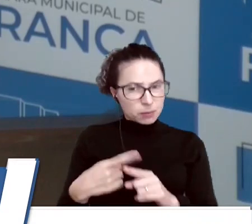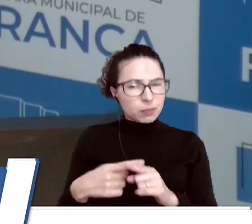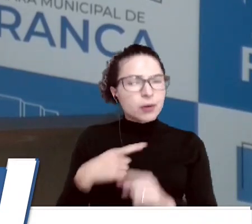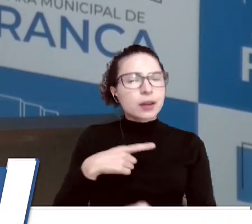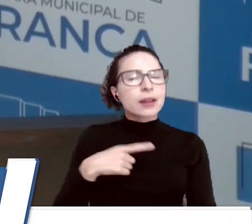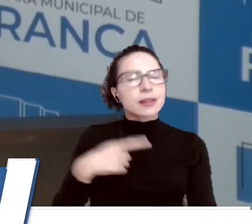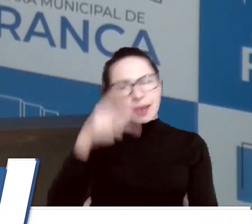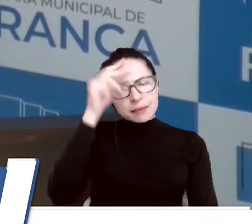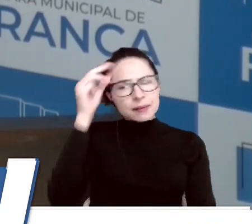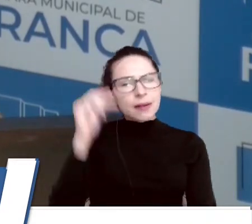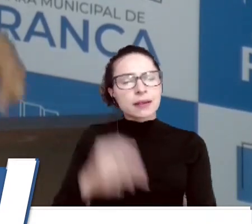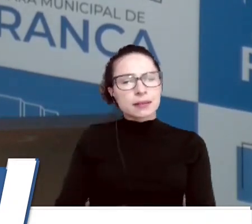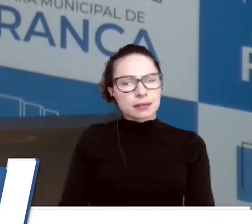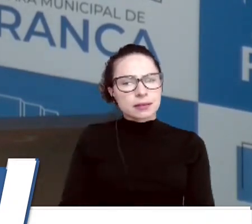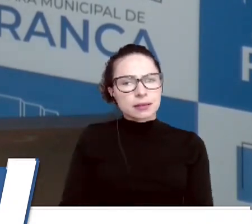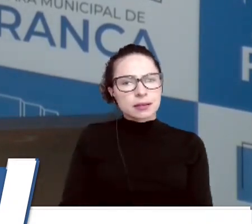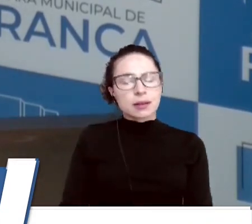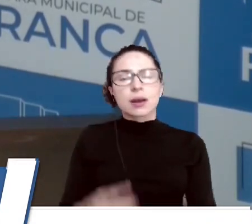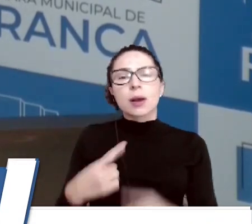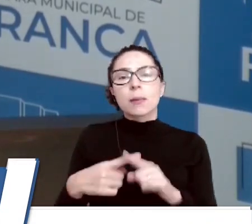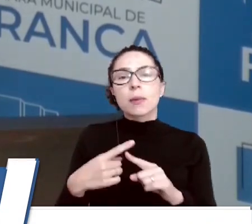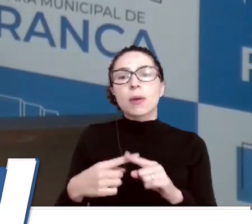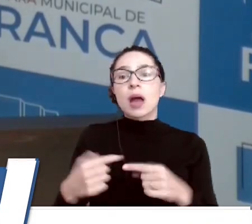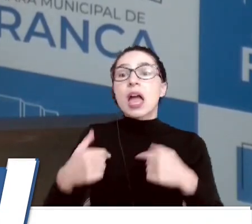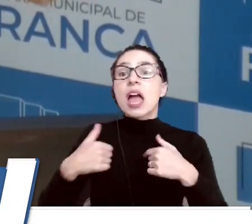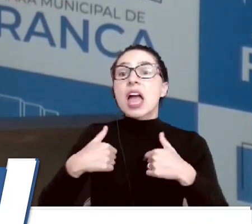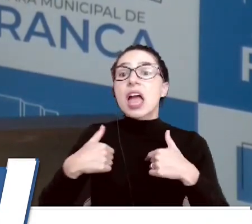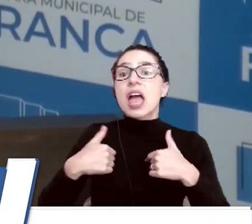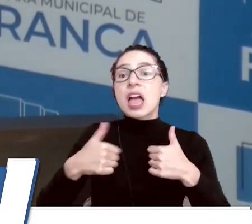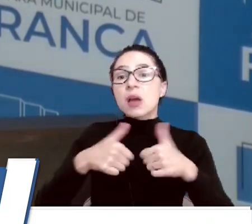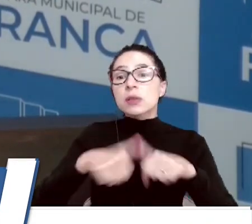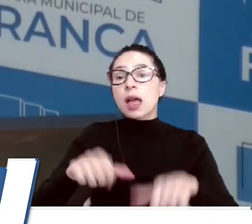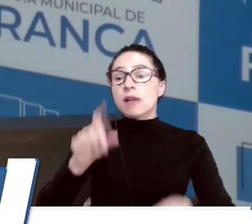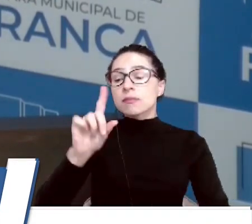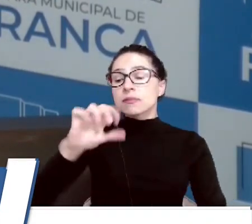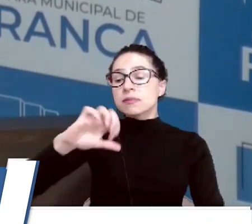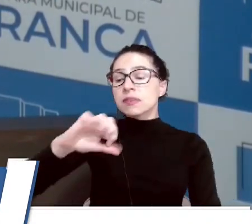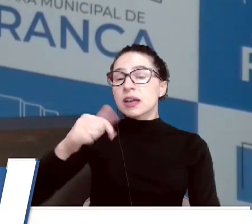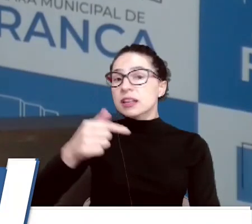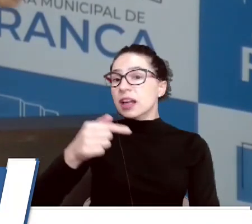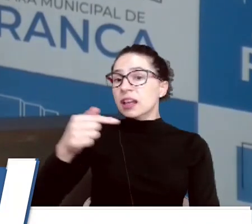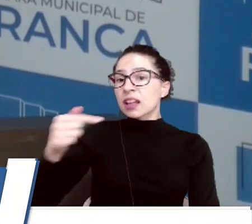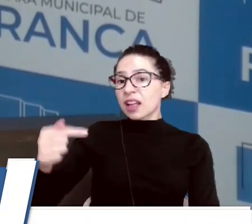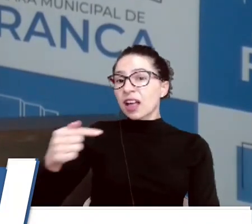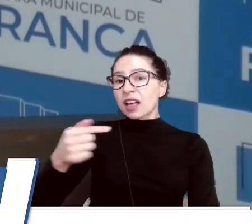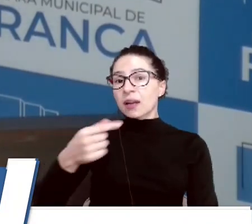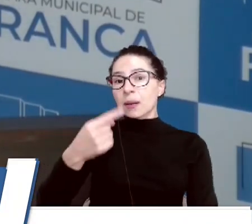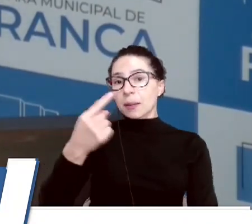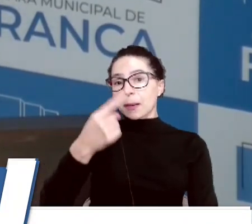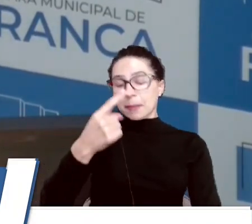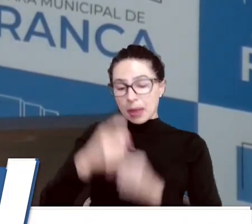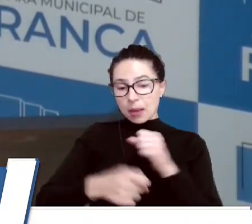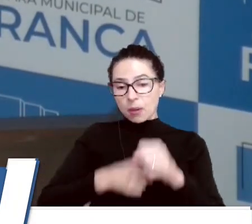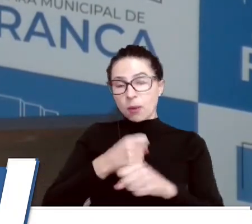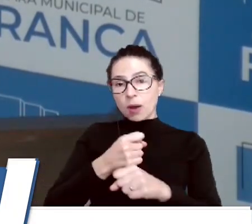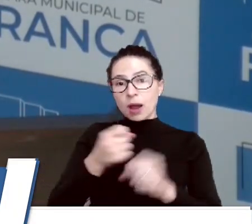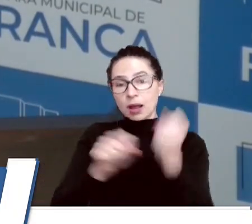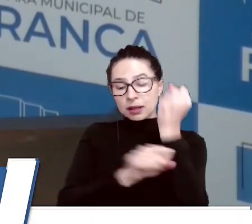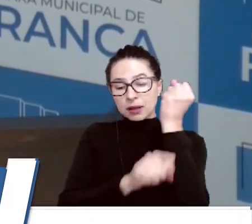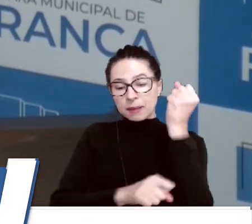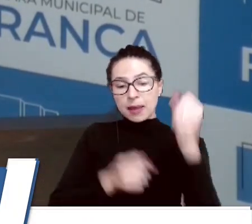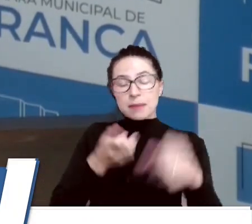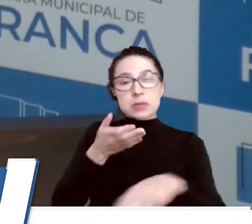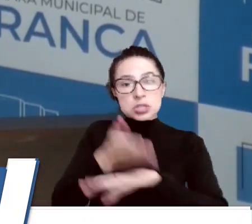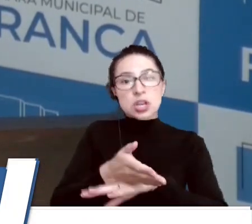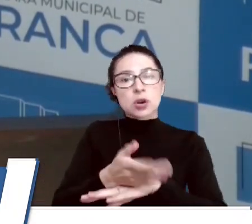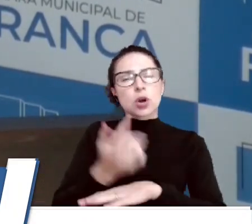prefeito? Porque eu estava em 77, no primeiro ano que a Sabesp aqui chegou. Fizemos